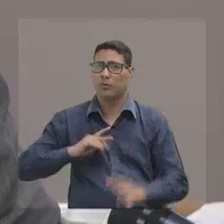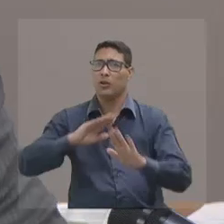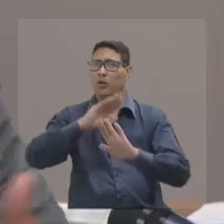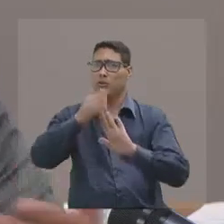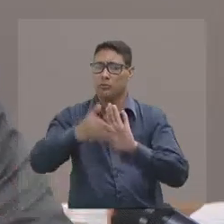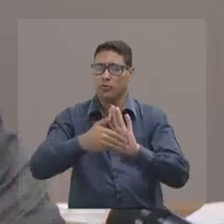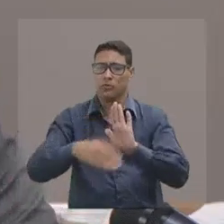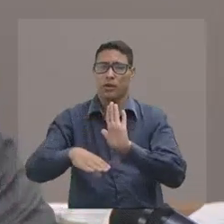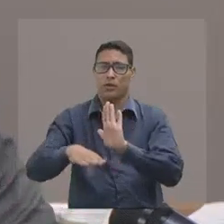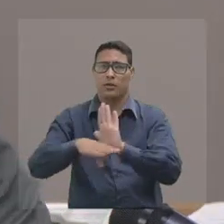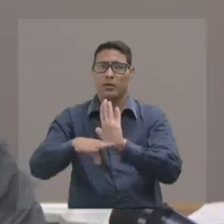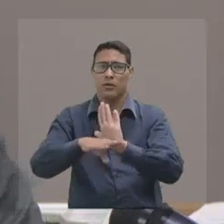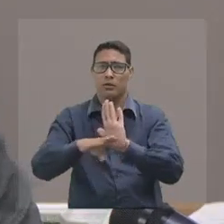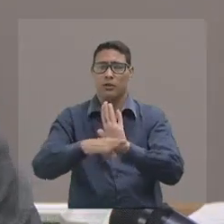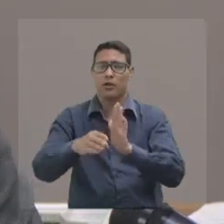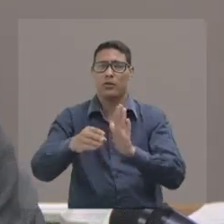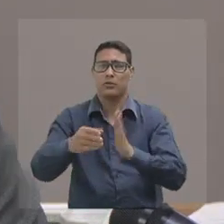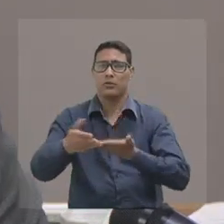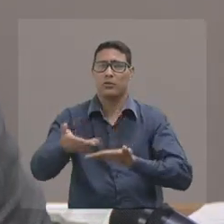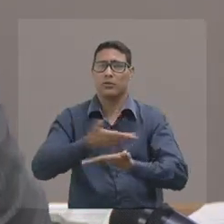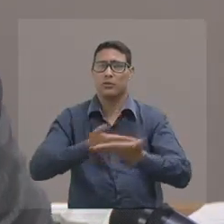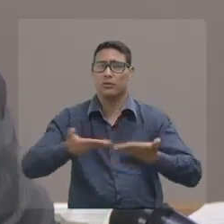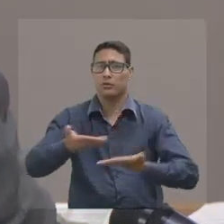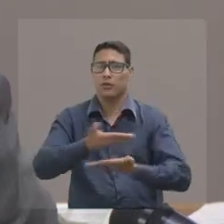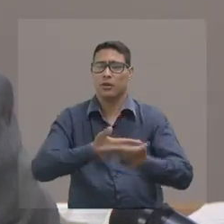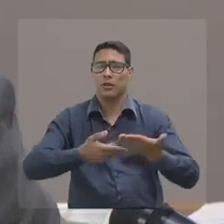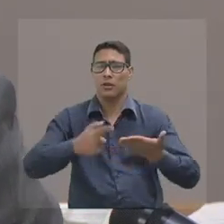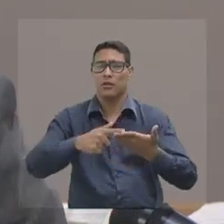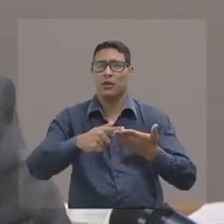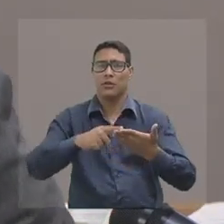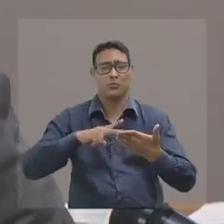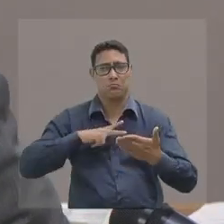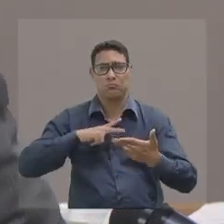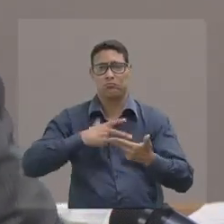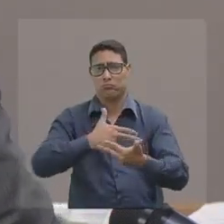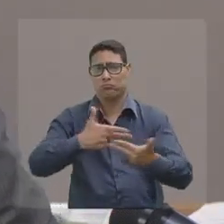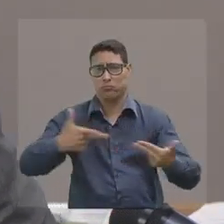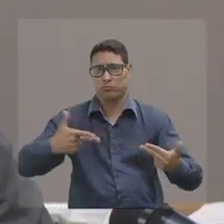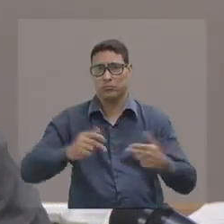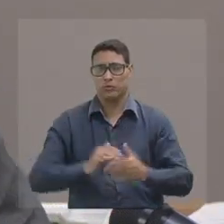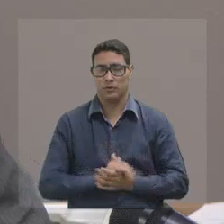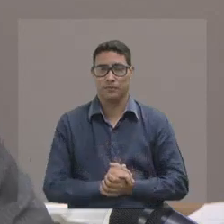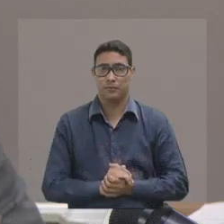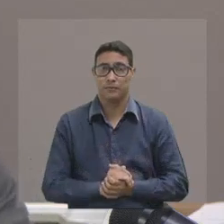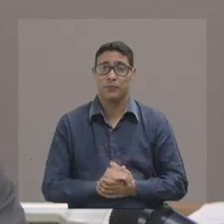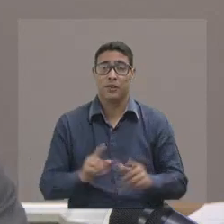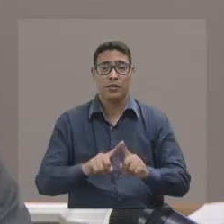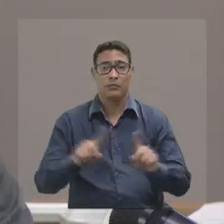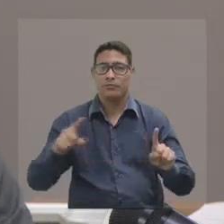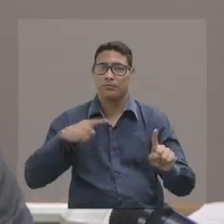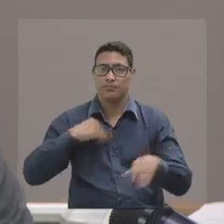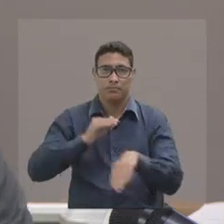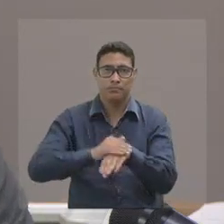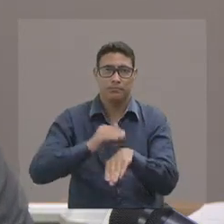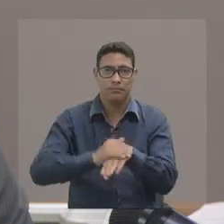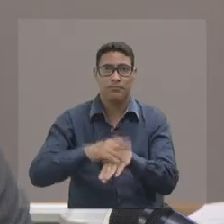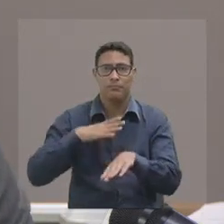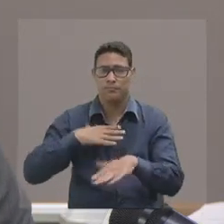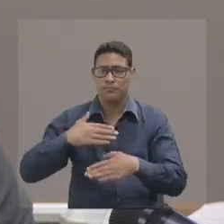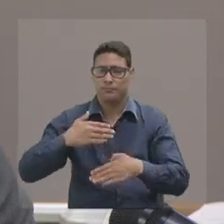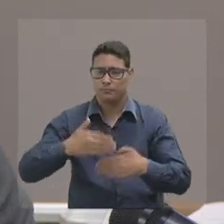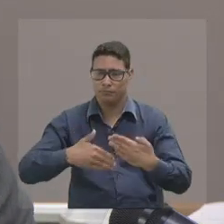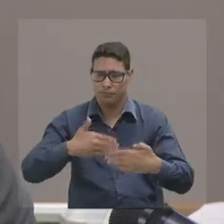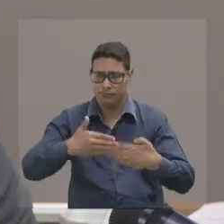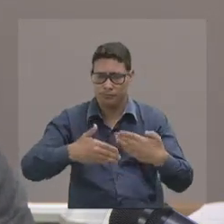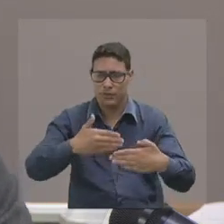assessorias técnicas independentes e no desenrolar dessa do cumprimento houveram